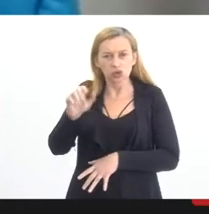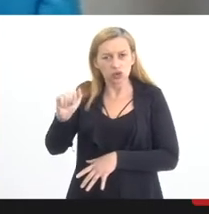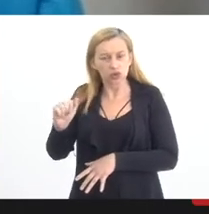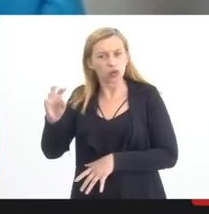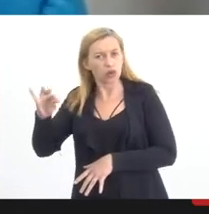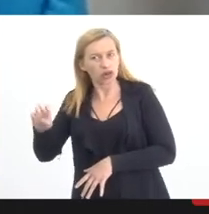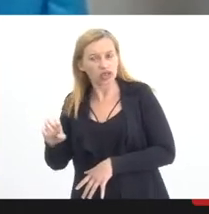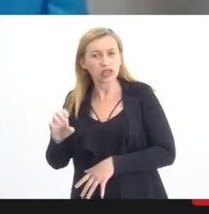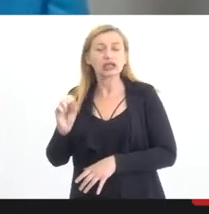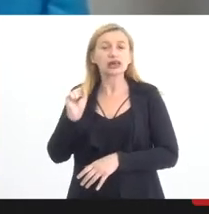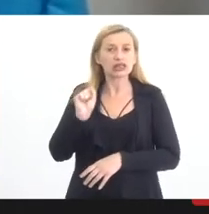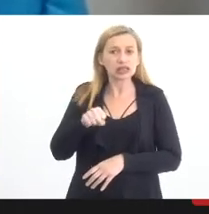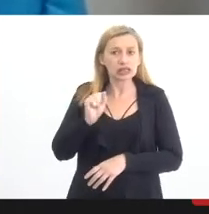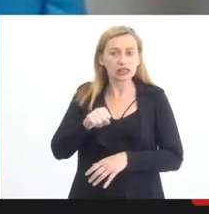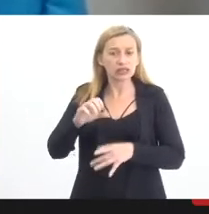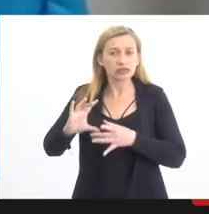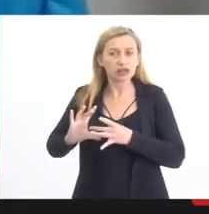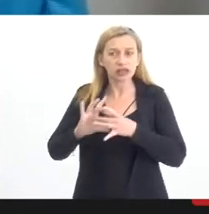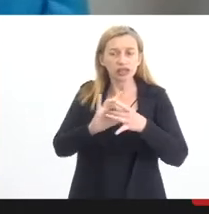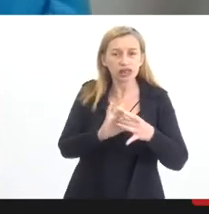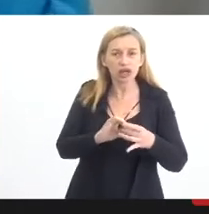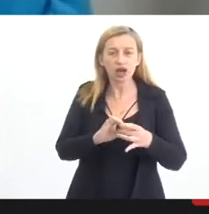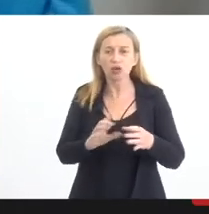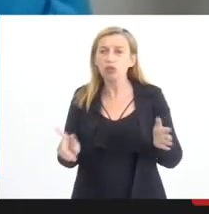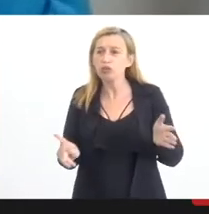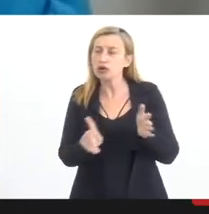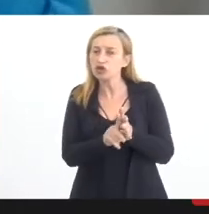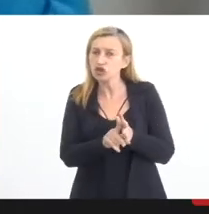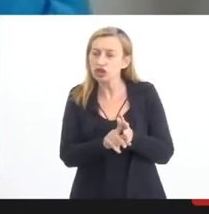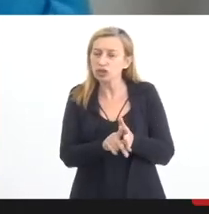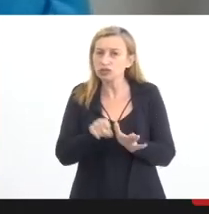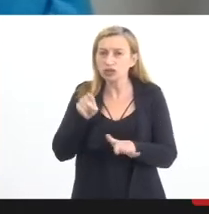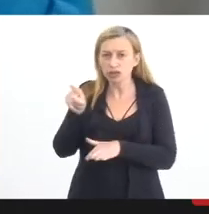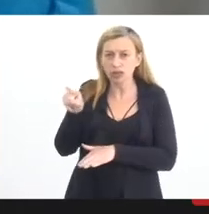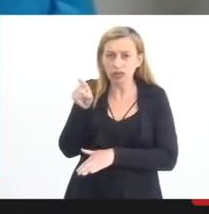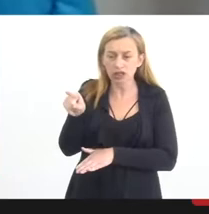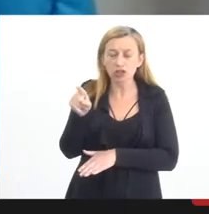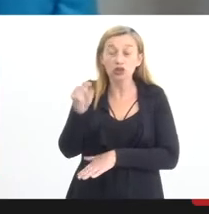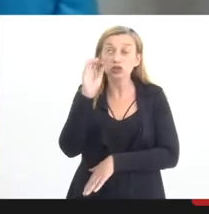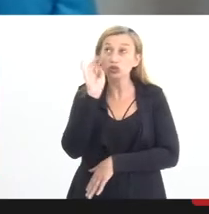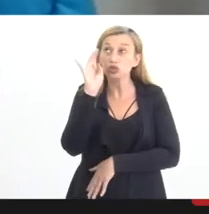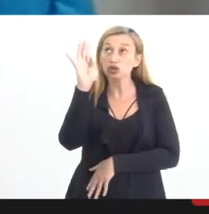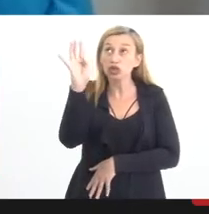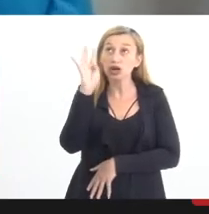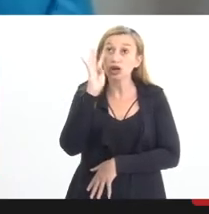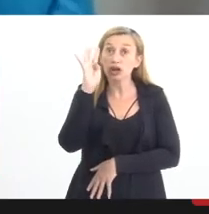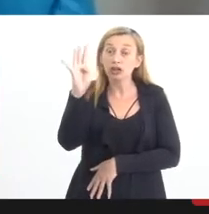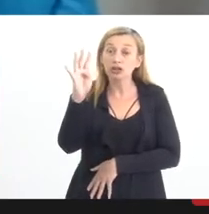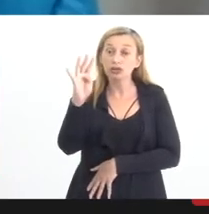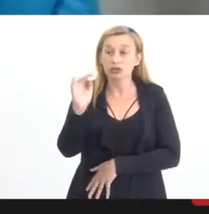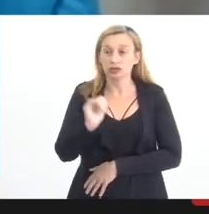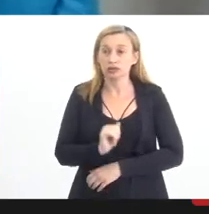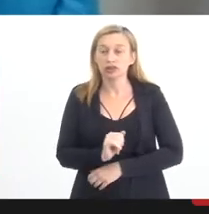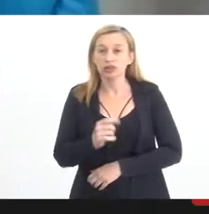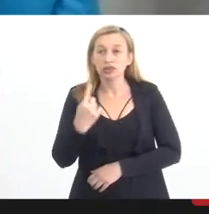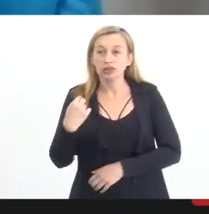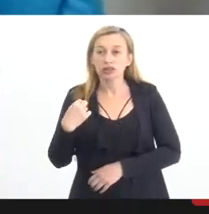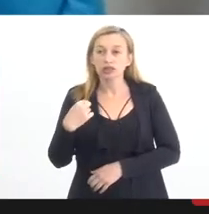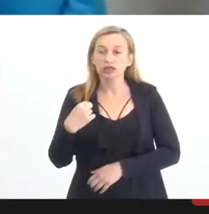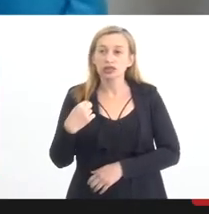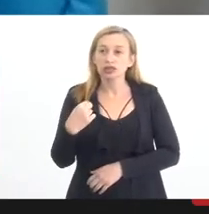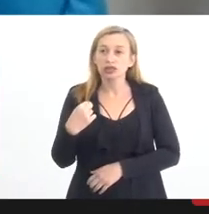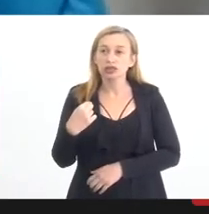vai consolidar o projeto daqueles que sonharam em levar a